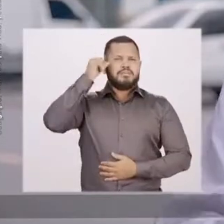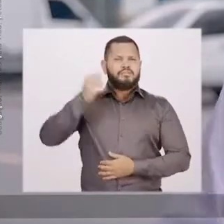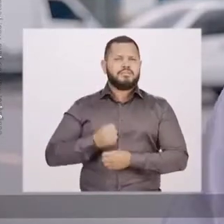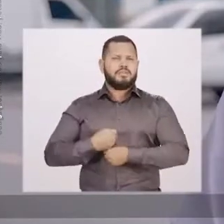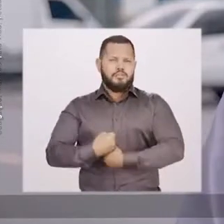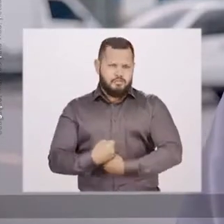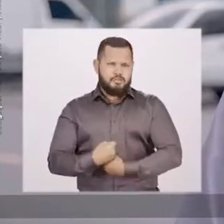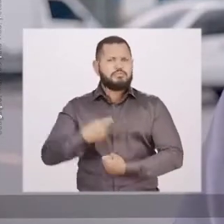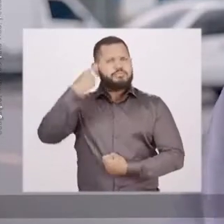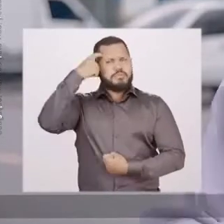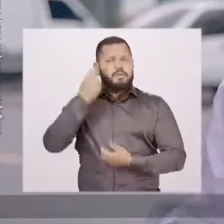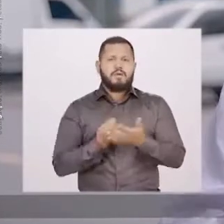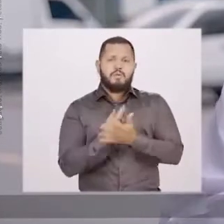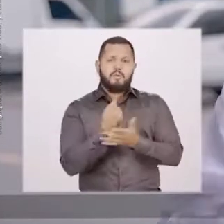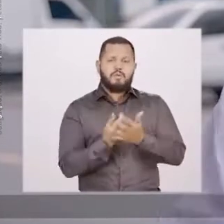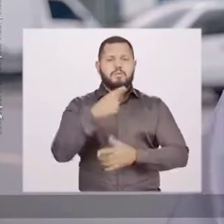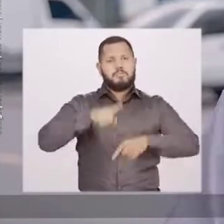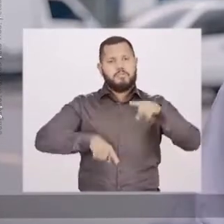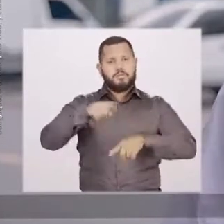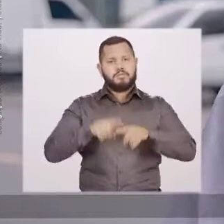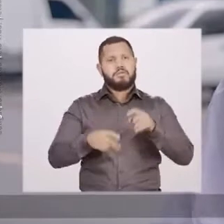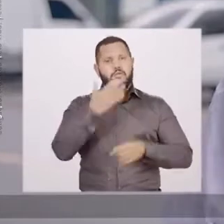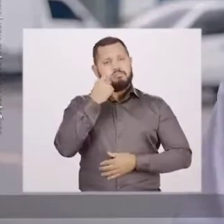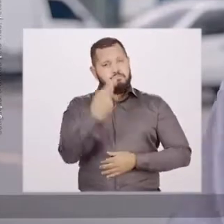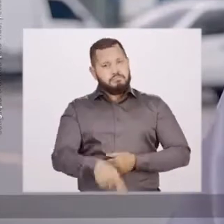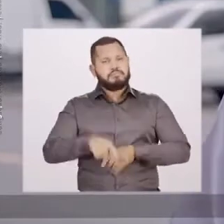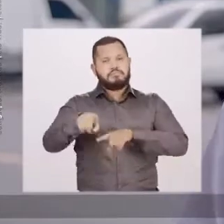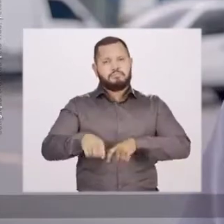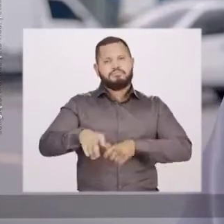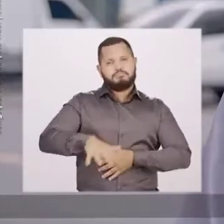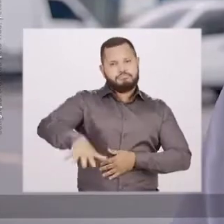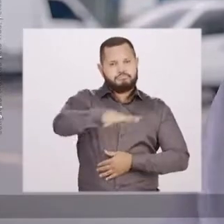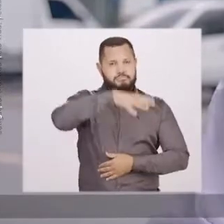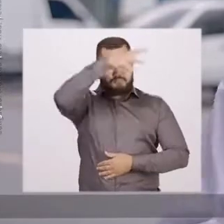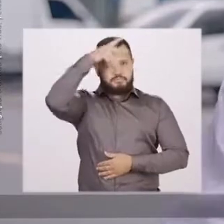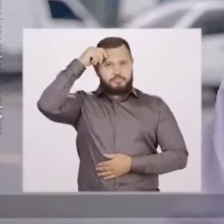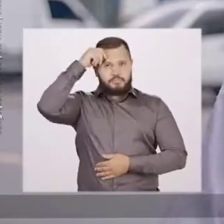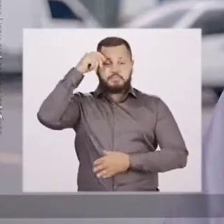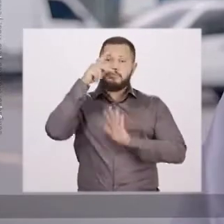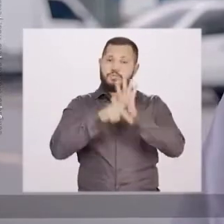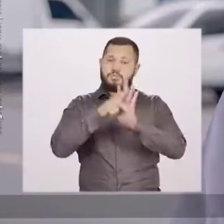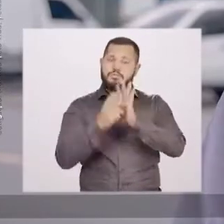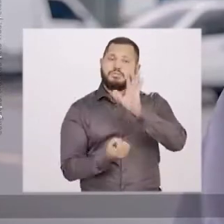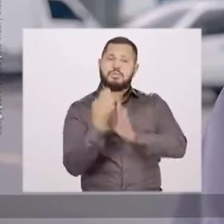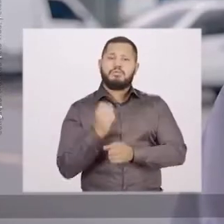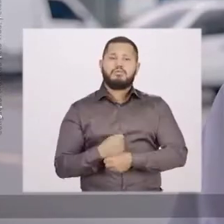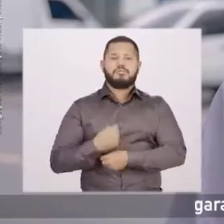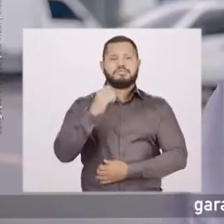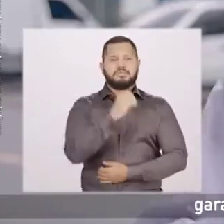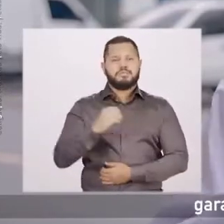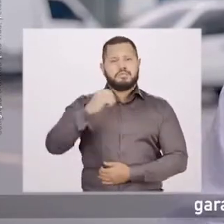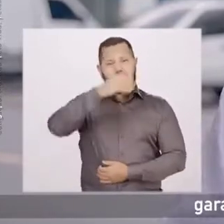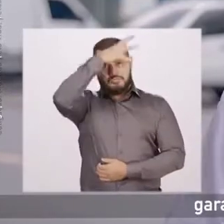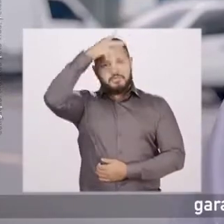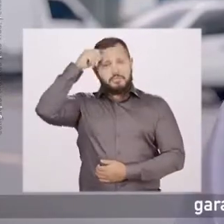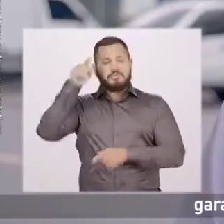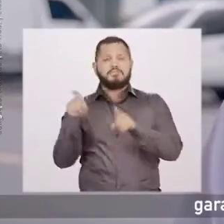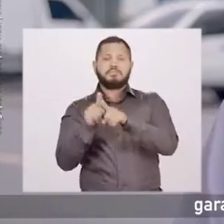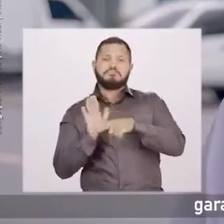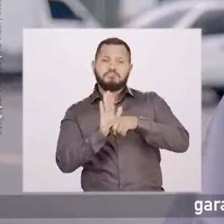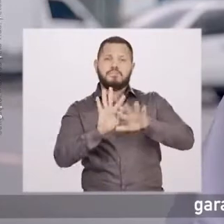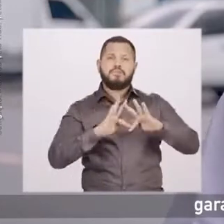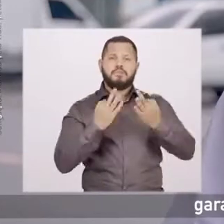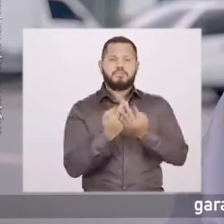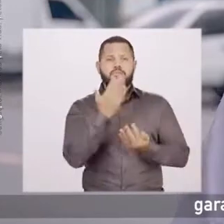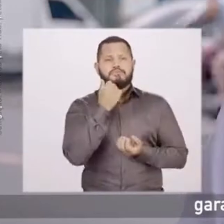Vamos combater a fome, também comprando alimentos do nosso produtor. Vamos criar o Fome Zero Manaus, garantir a cesta básica